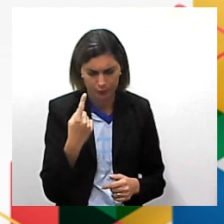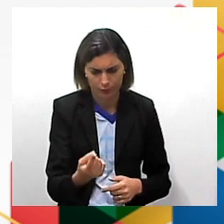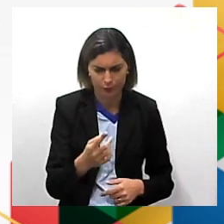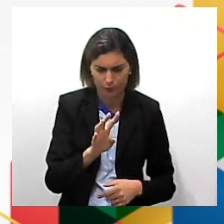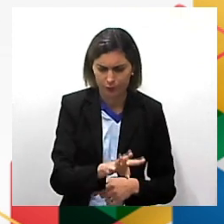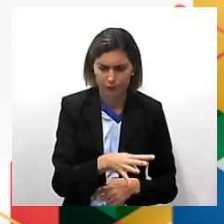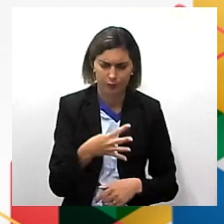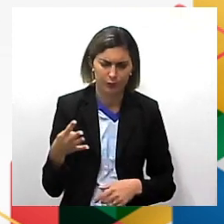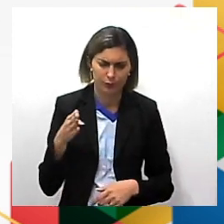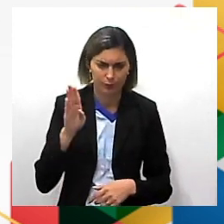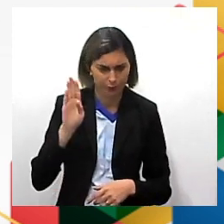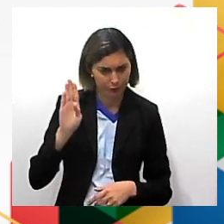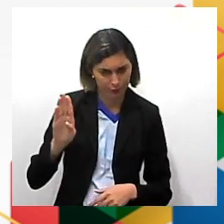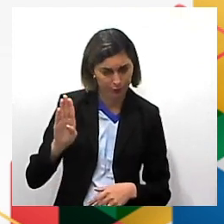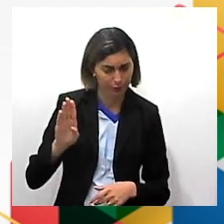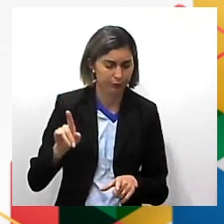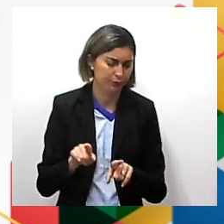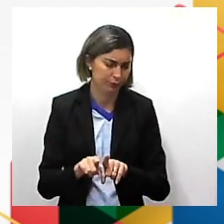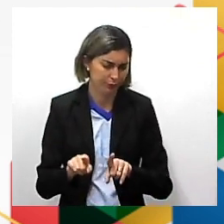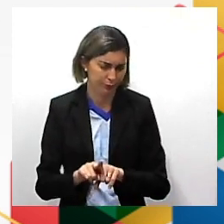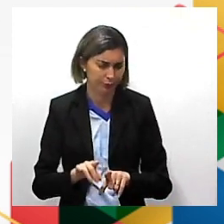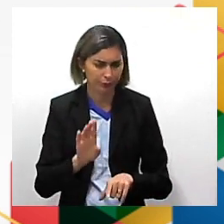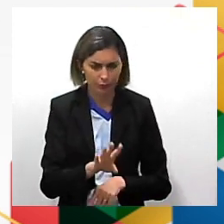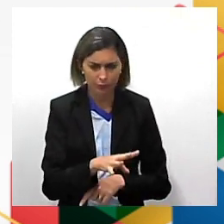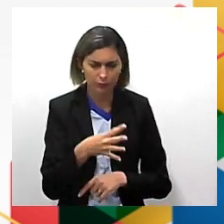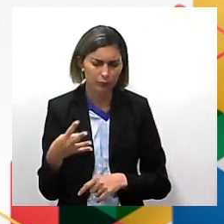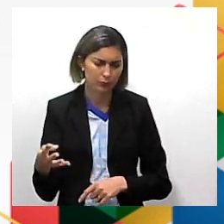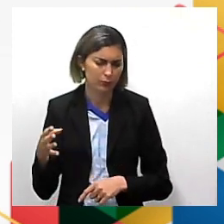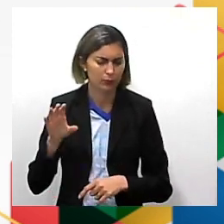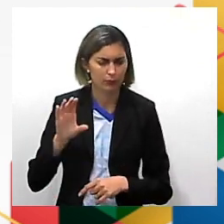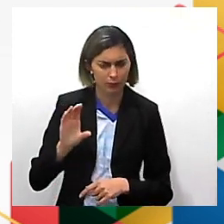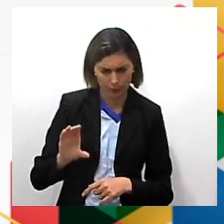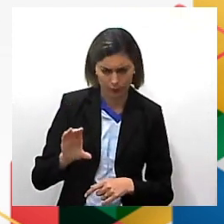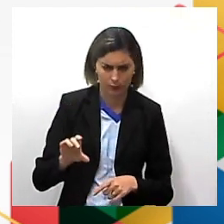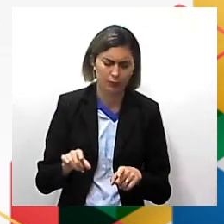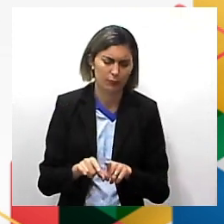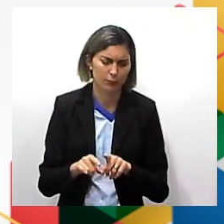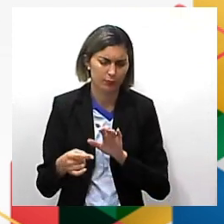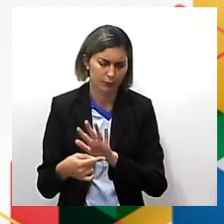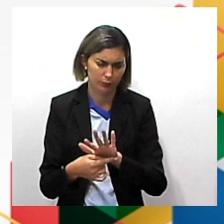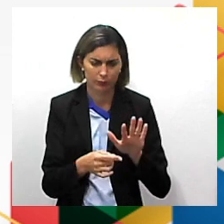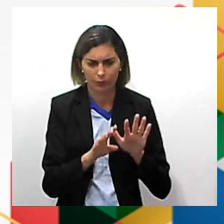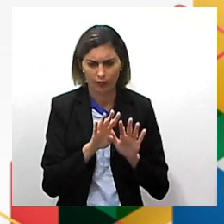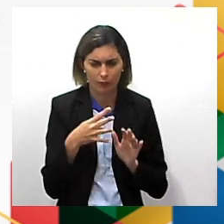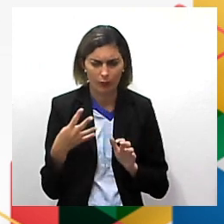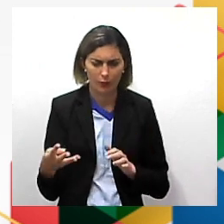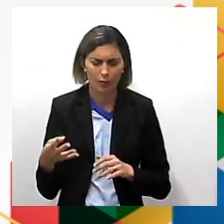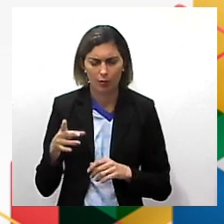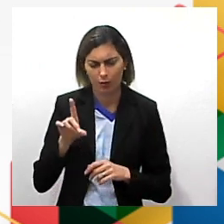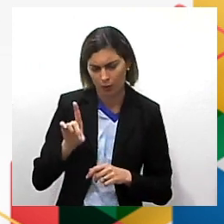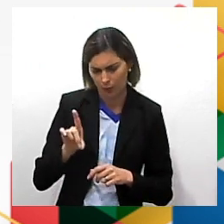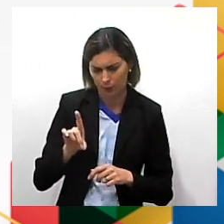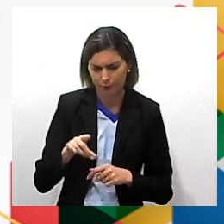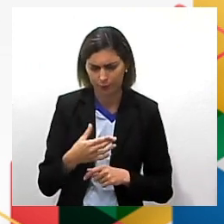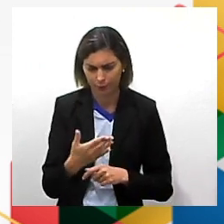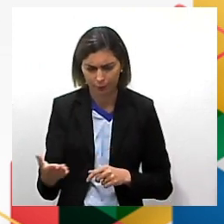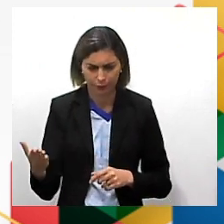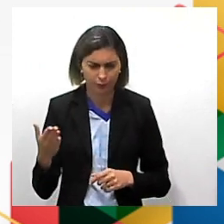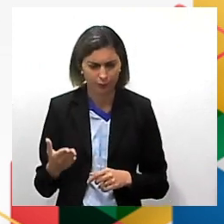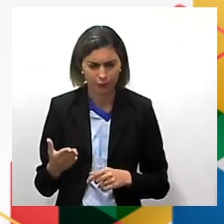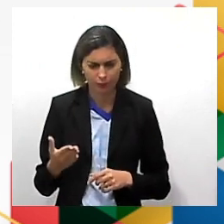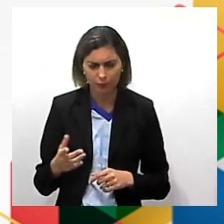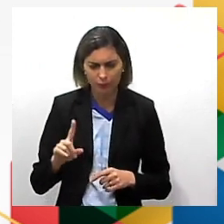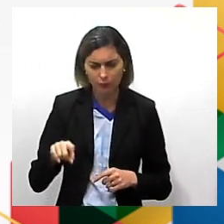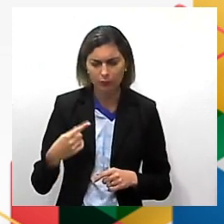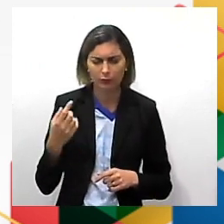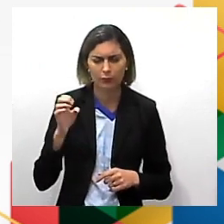gráfico, letra B também está no gráfico, letra C está no gráfico, letra D está no gráfico